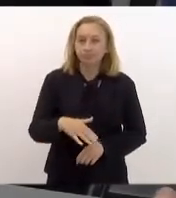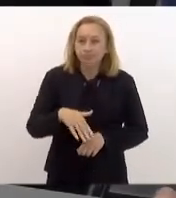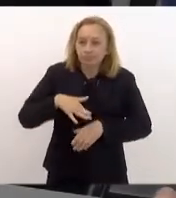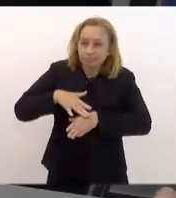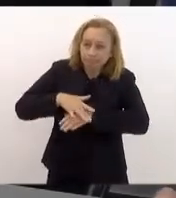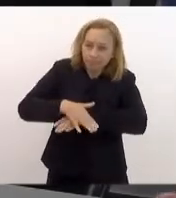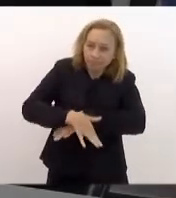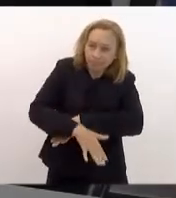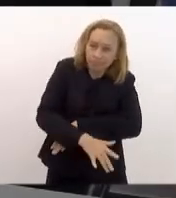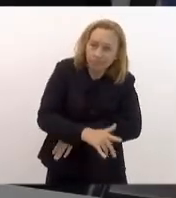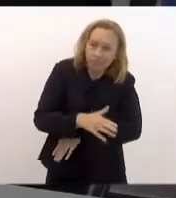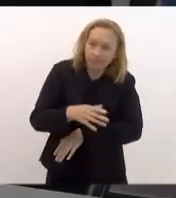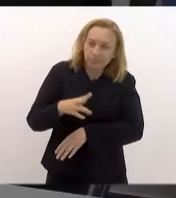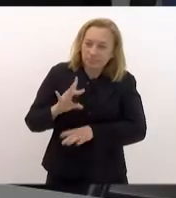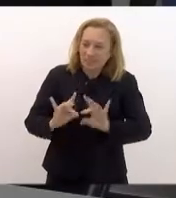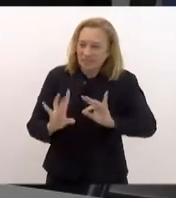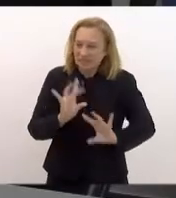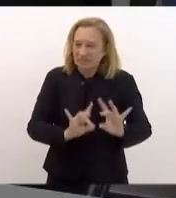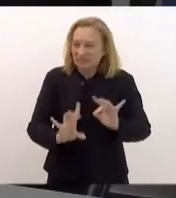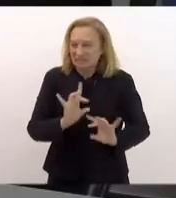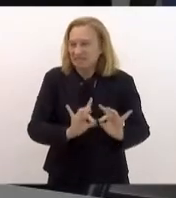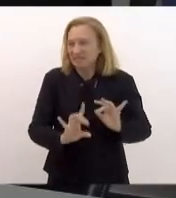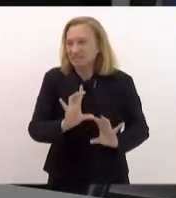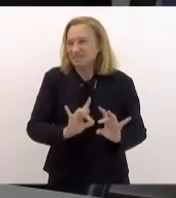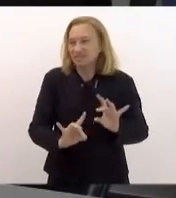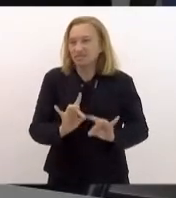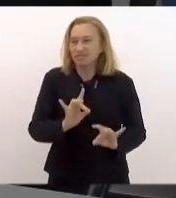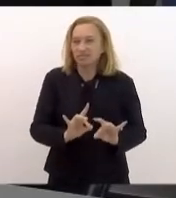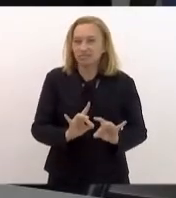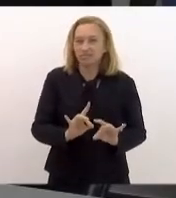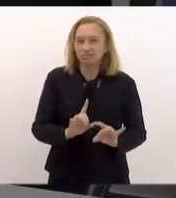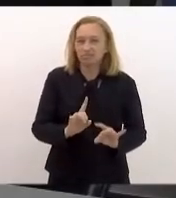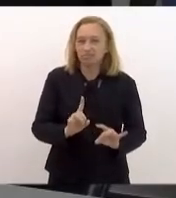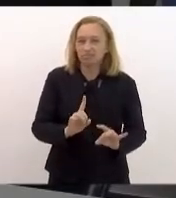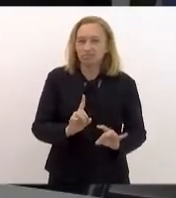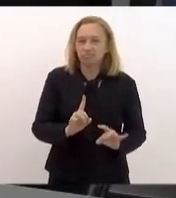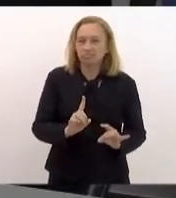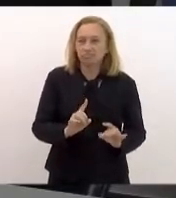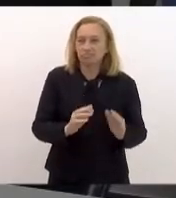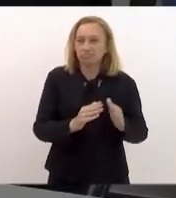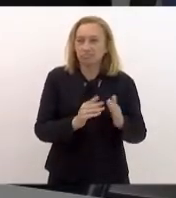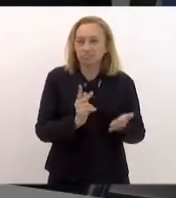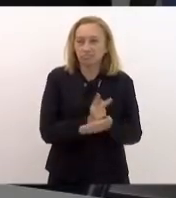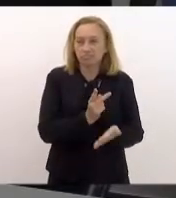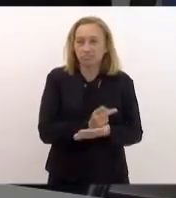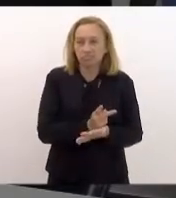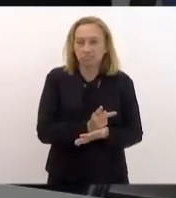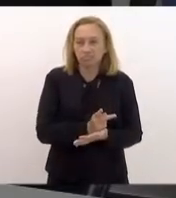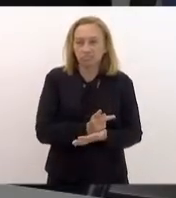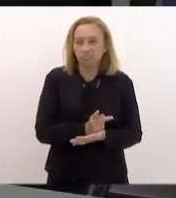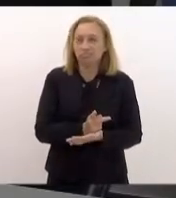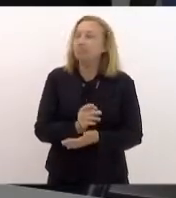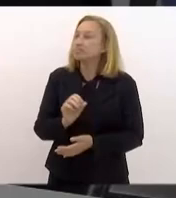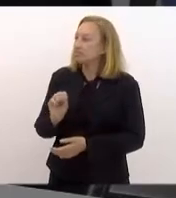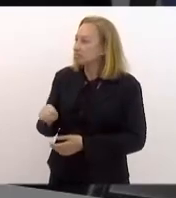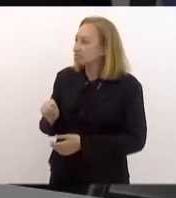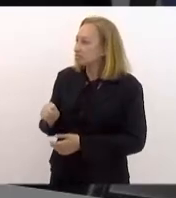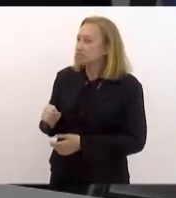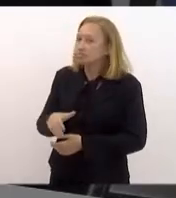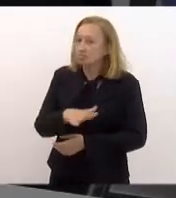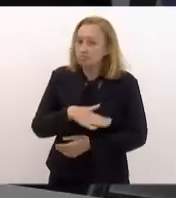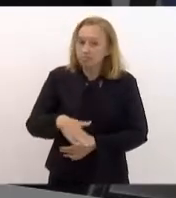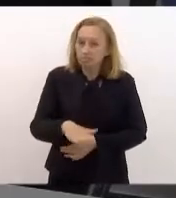terra, desceu coisa, não tinha ocupação irregular. também desceu em áreas que não